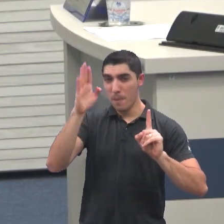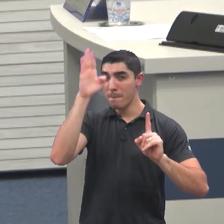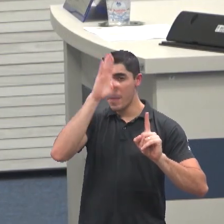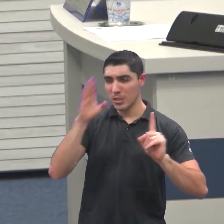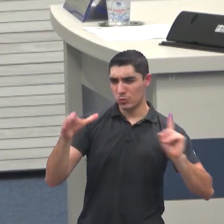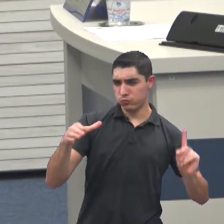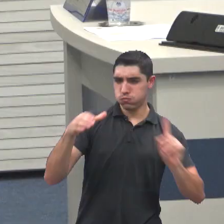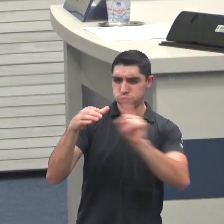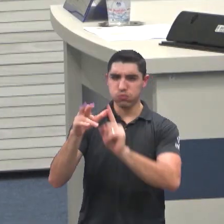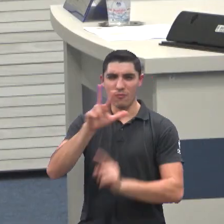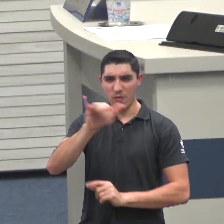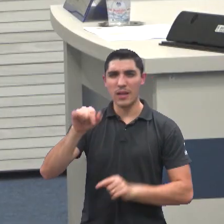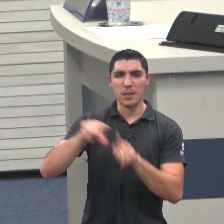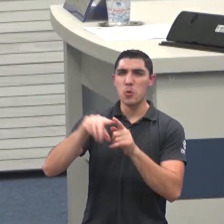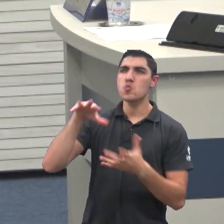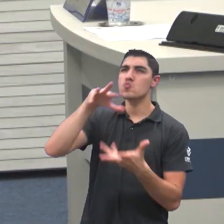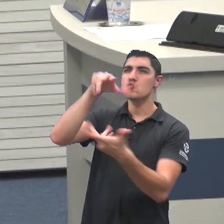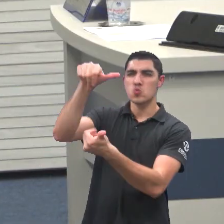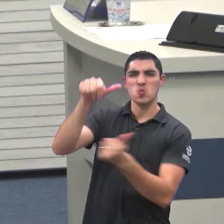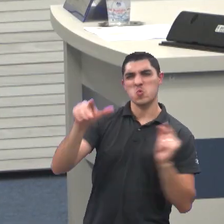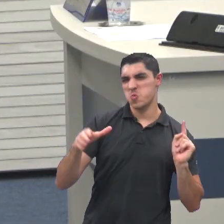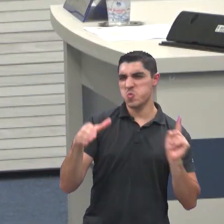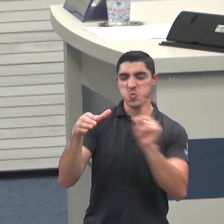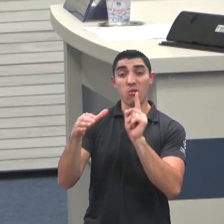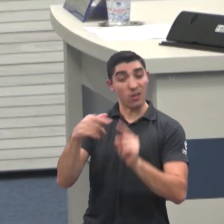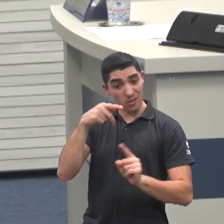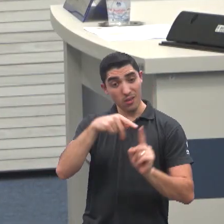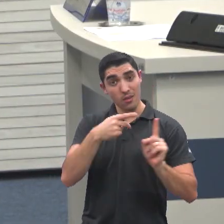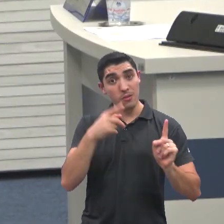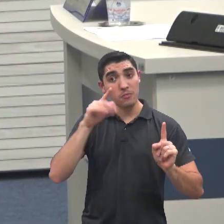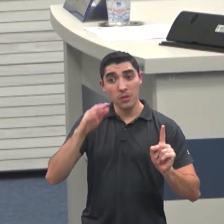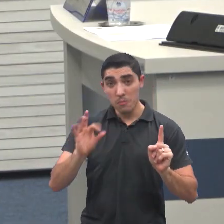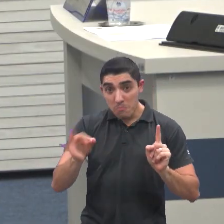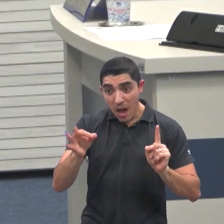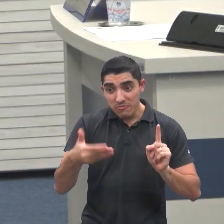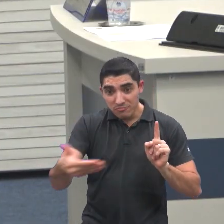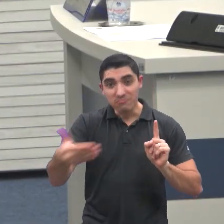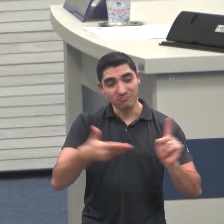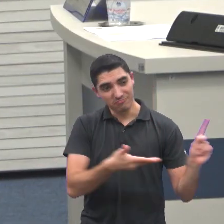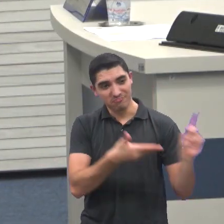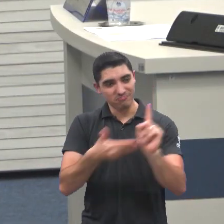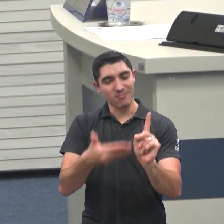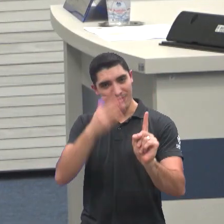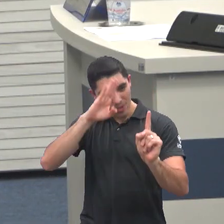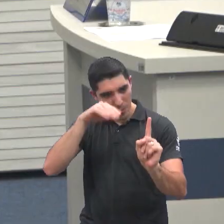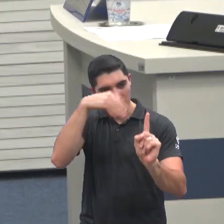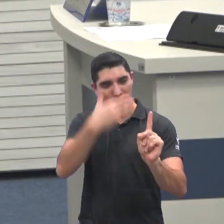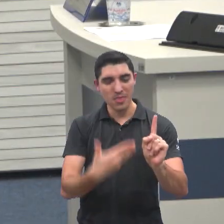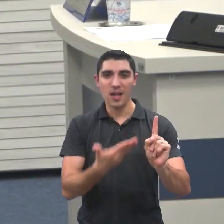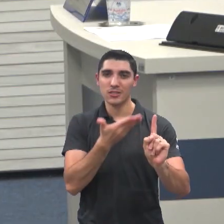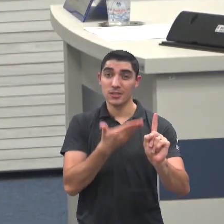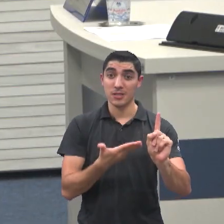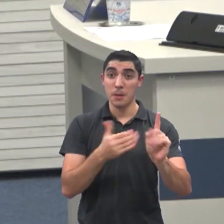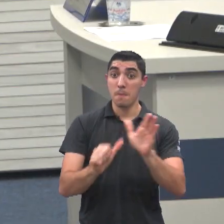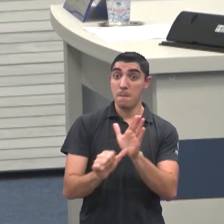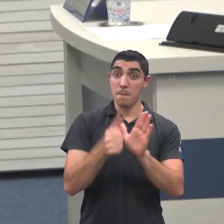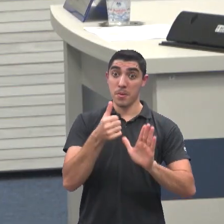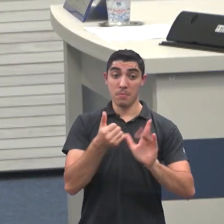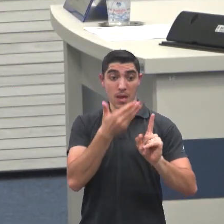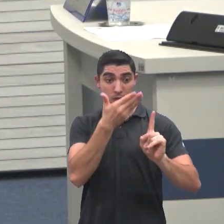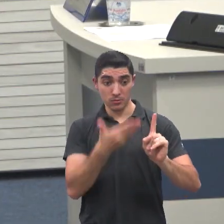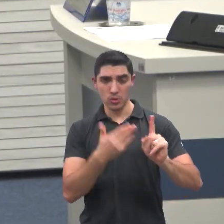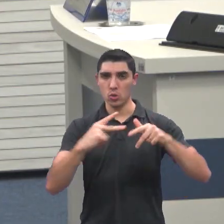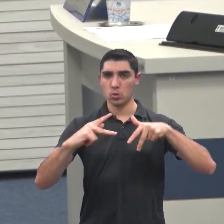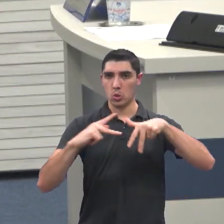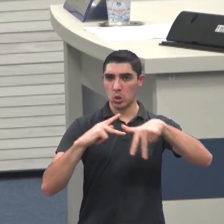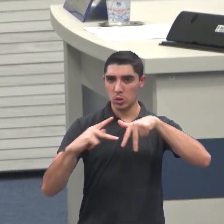Brasil e no mundo ainda, o Yuri Alberto, e queremos recebê-lo em breve aqui para receber essa justa homenagem ao primeiro joseense